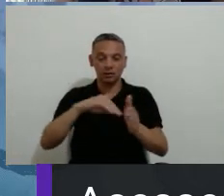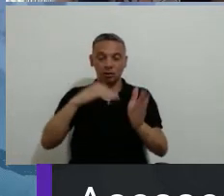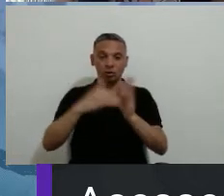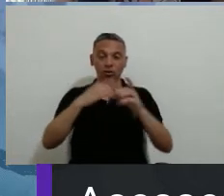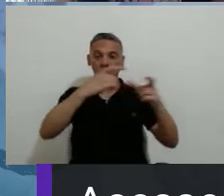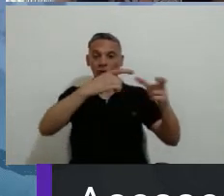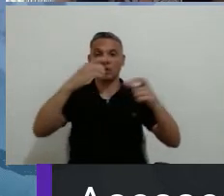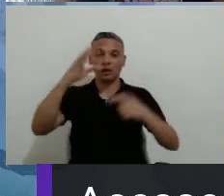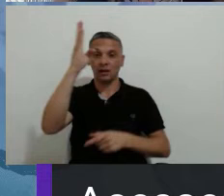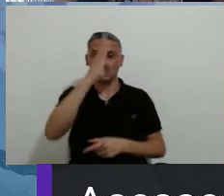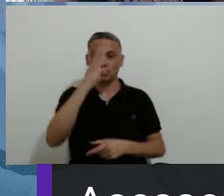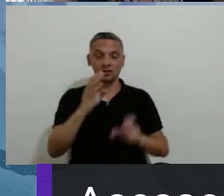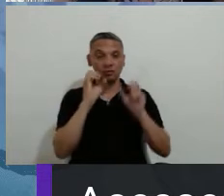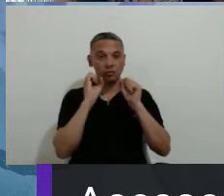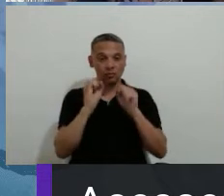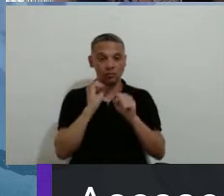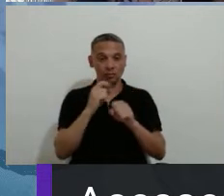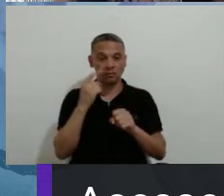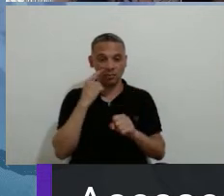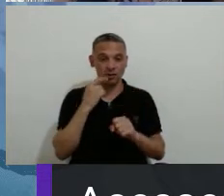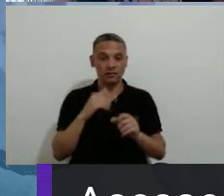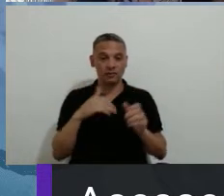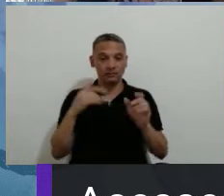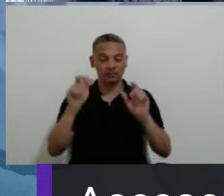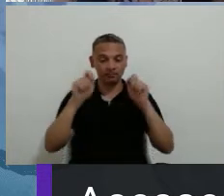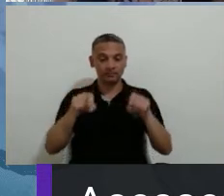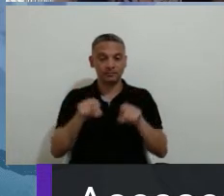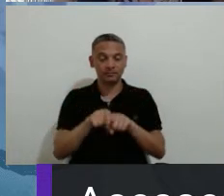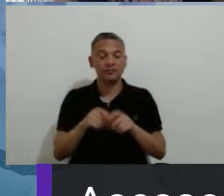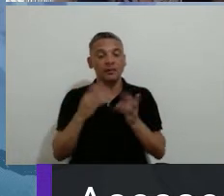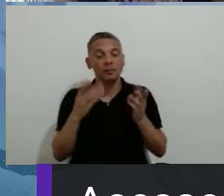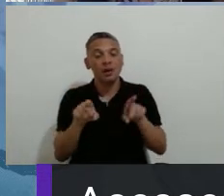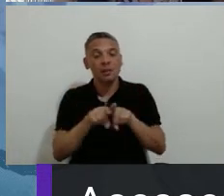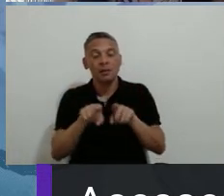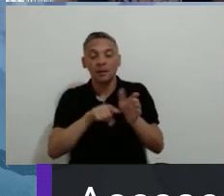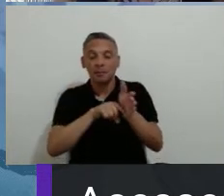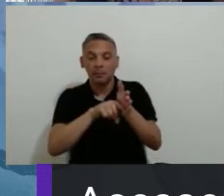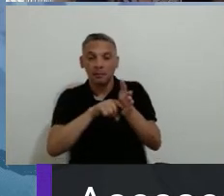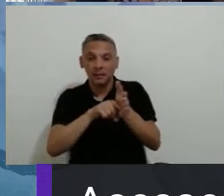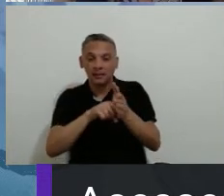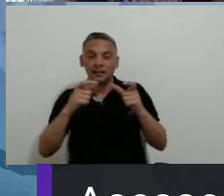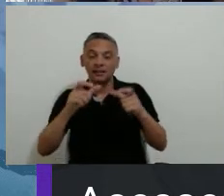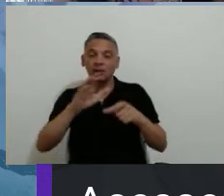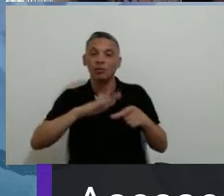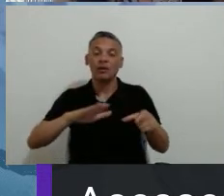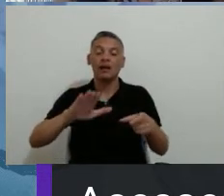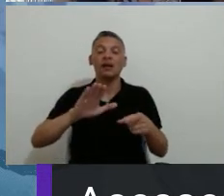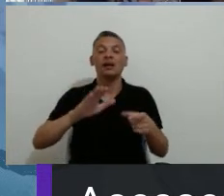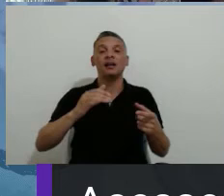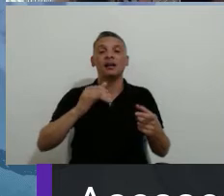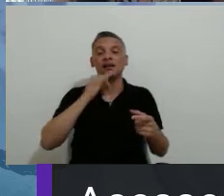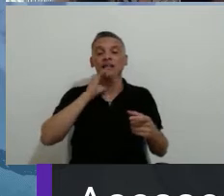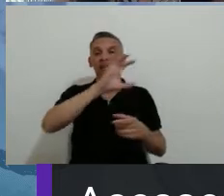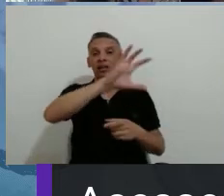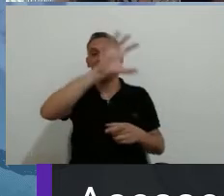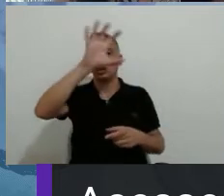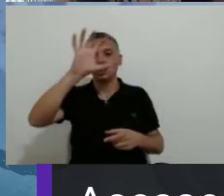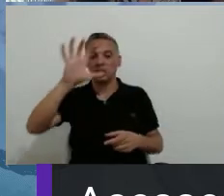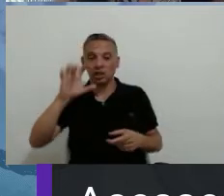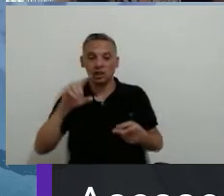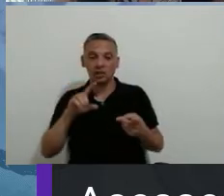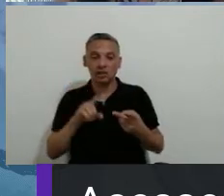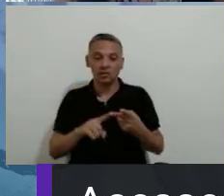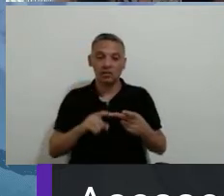fazer buscas para o Brasil, eu posso fazer buscas para as regiões, eu posso fazer buscas para